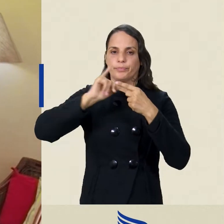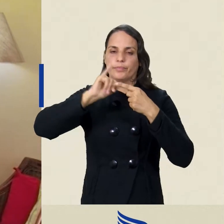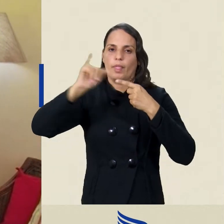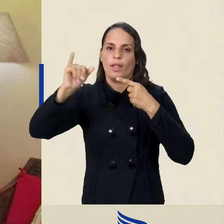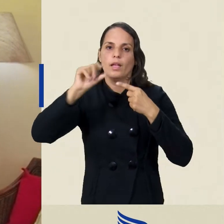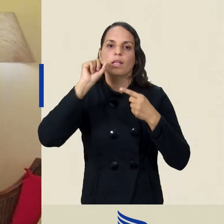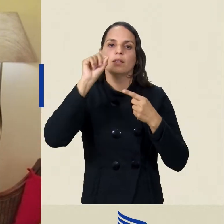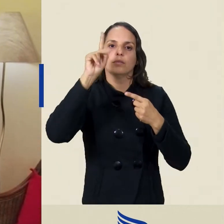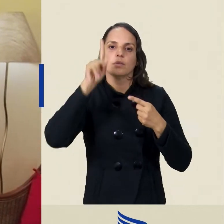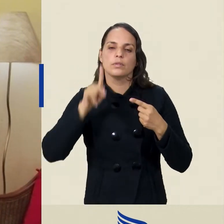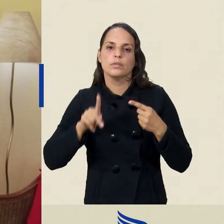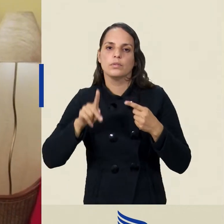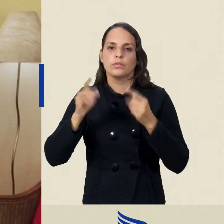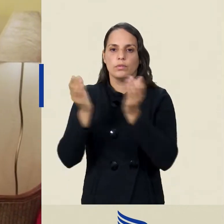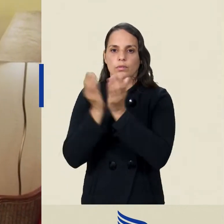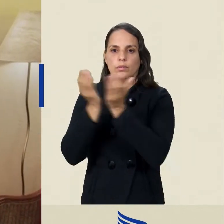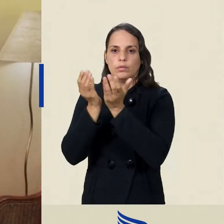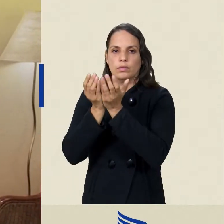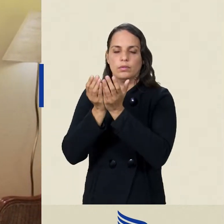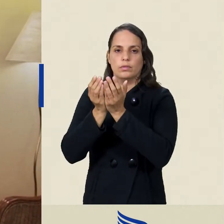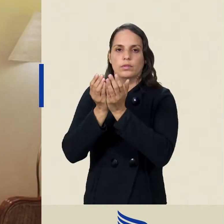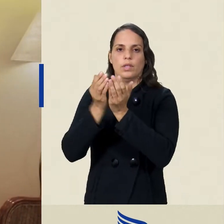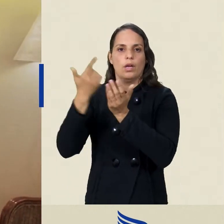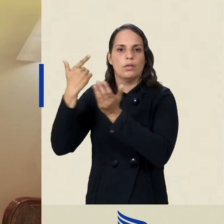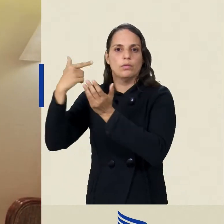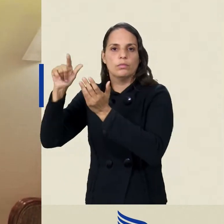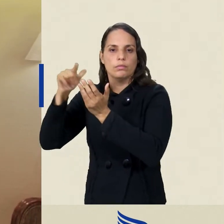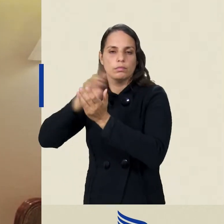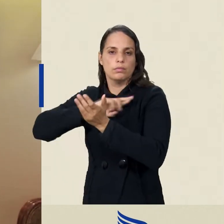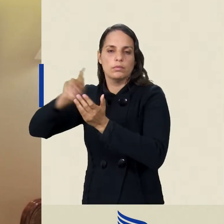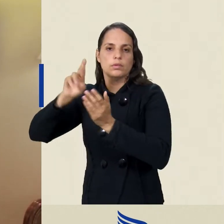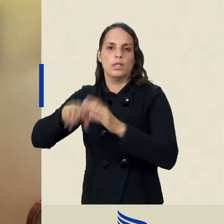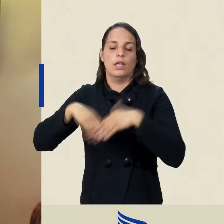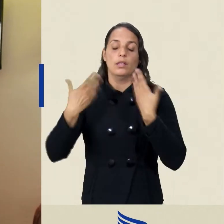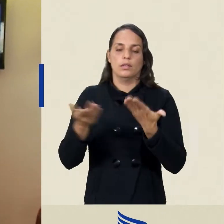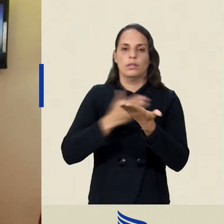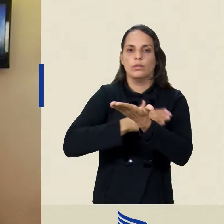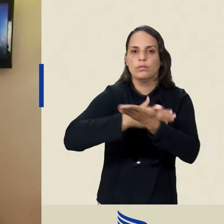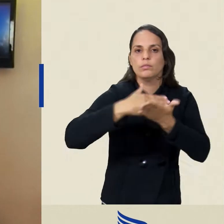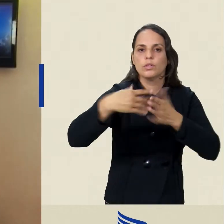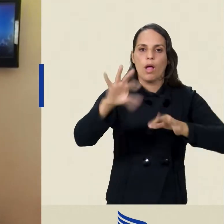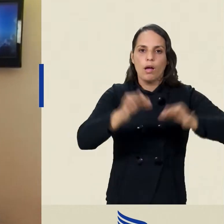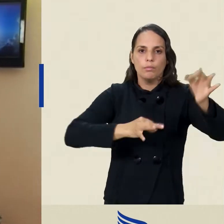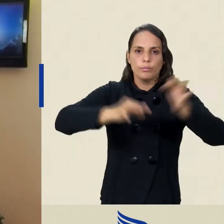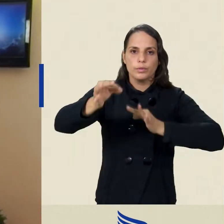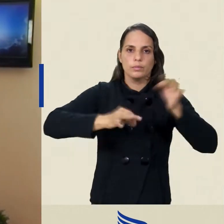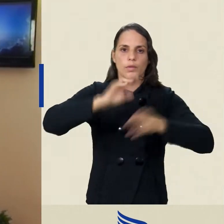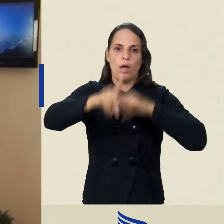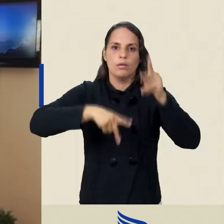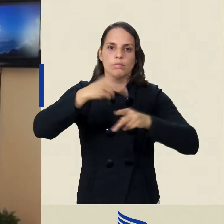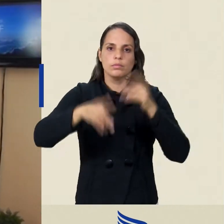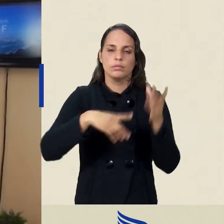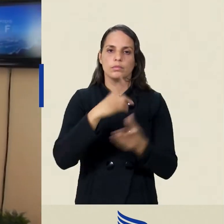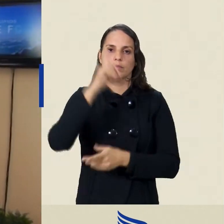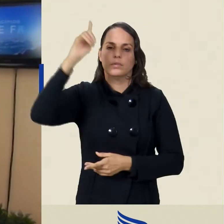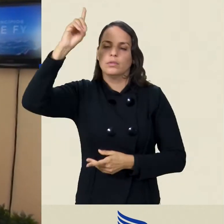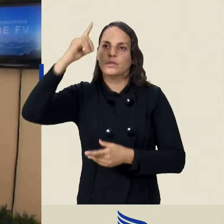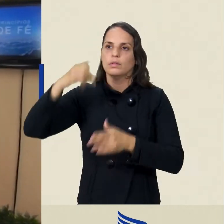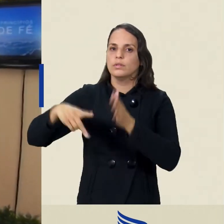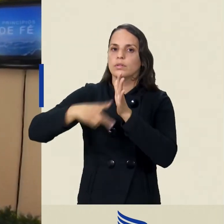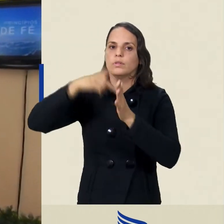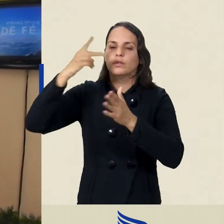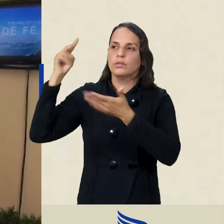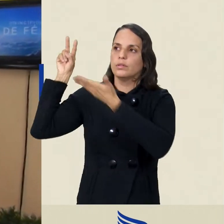desta mensagem é restaurar a verdadeira adoração e preparar os habitantes da terra para a segunda vinda de Cristo a este